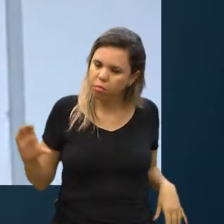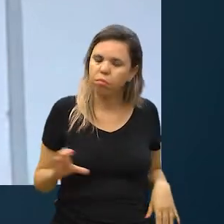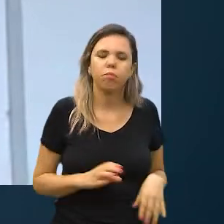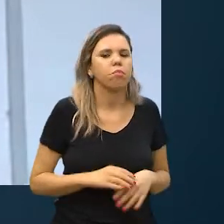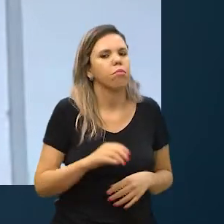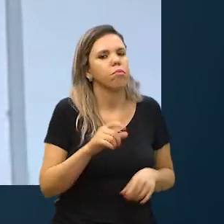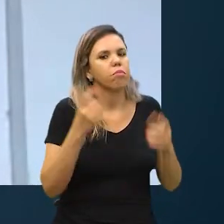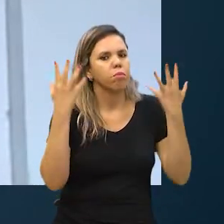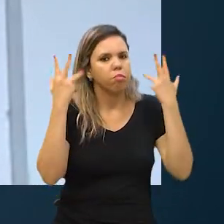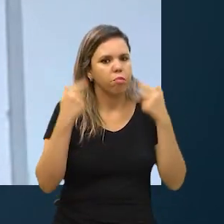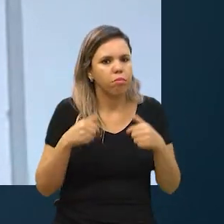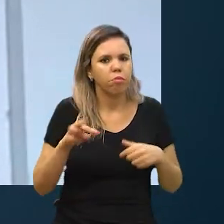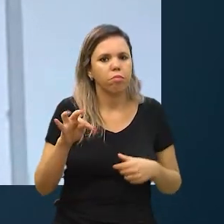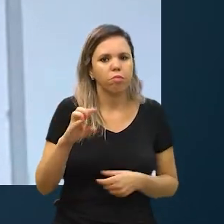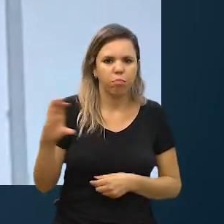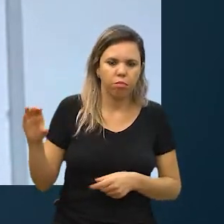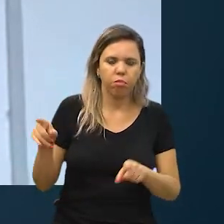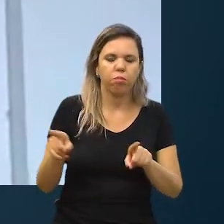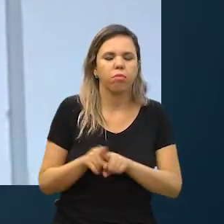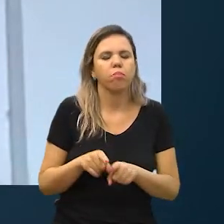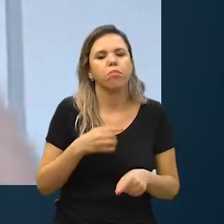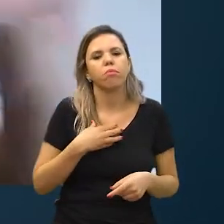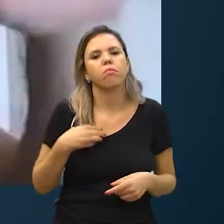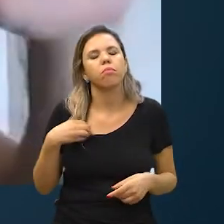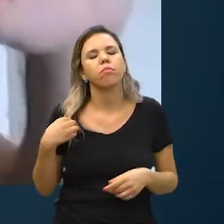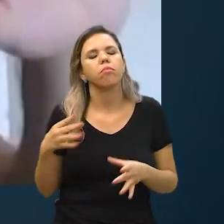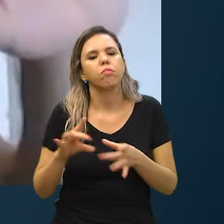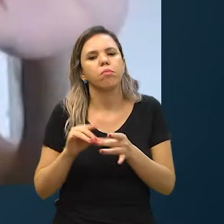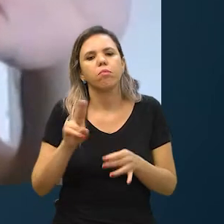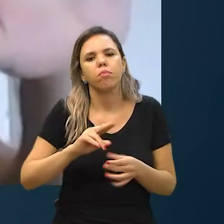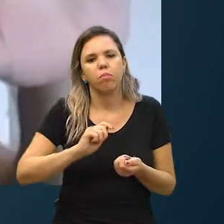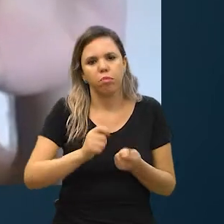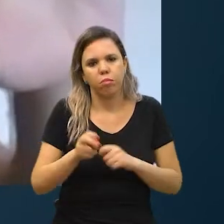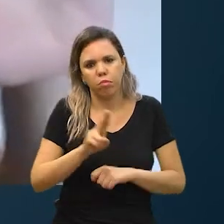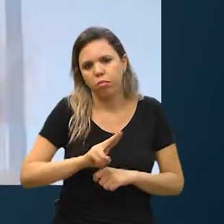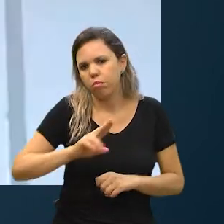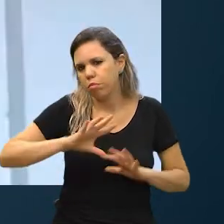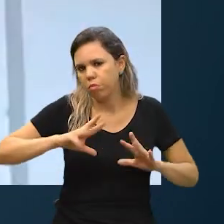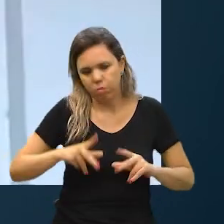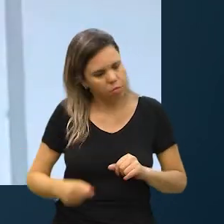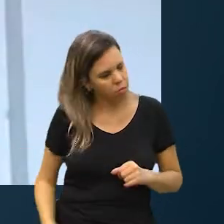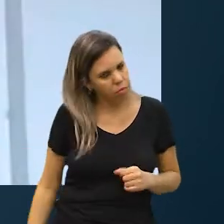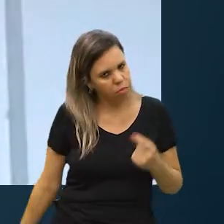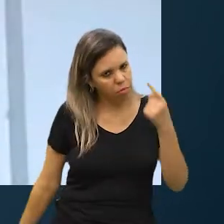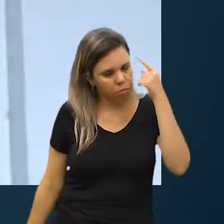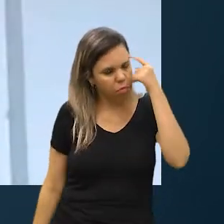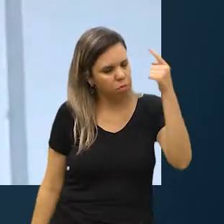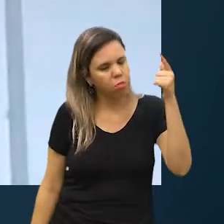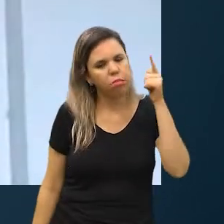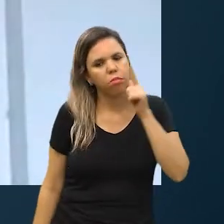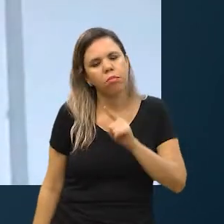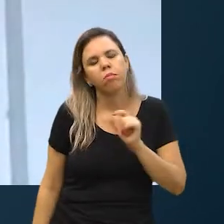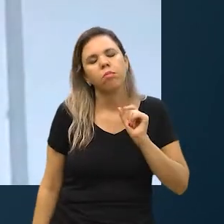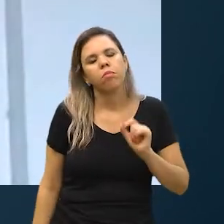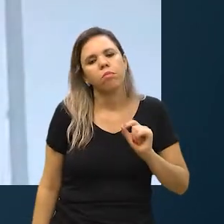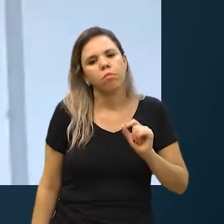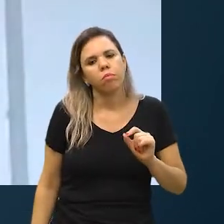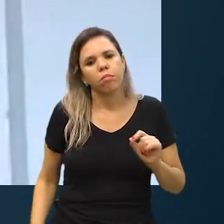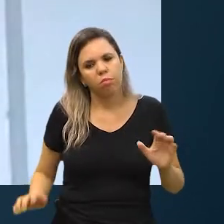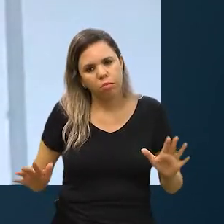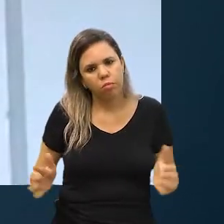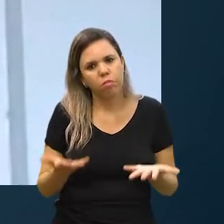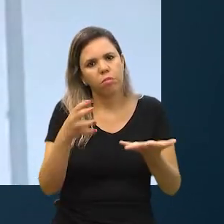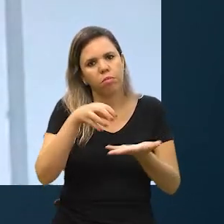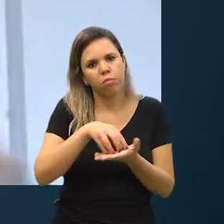as legal techs também têm um mérito de ser transversal em termos de outros setores. Então, a ideia é que a gente consiga